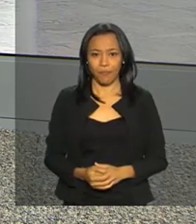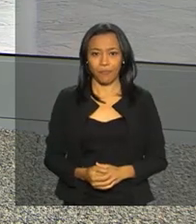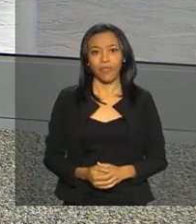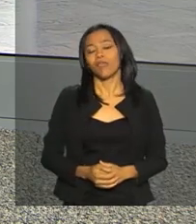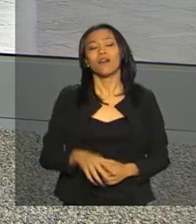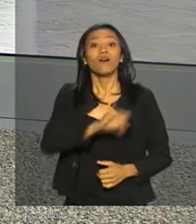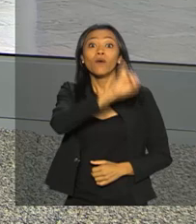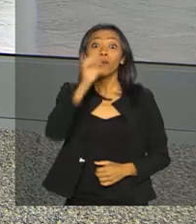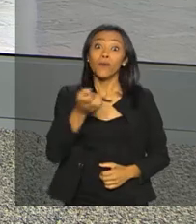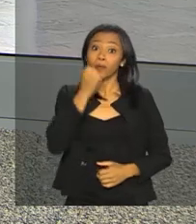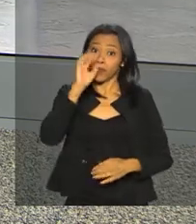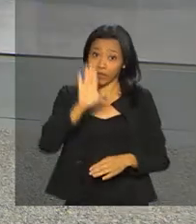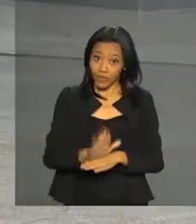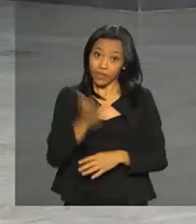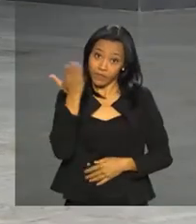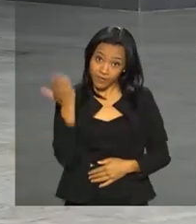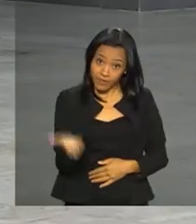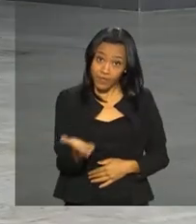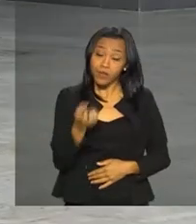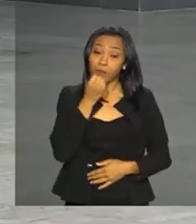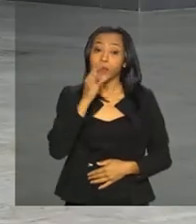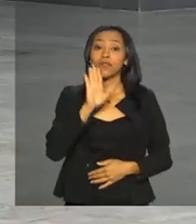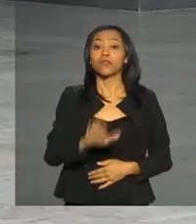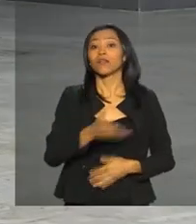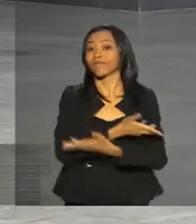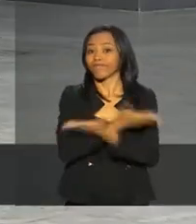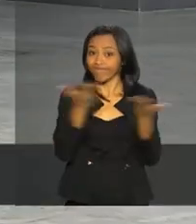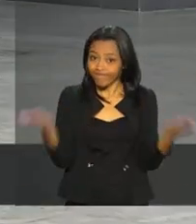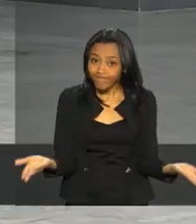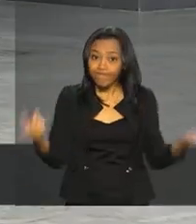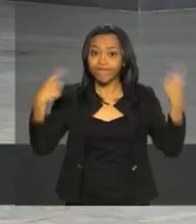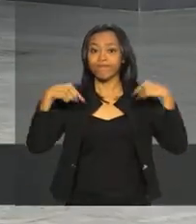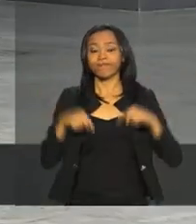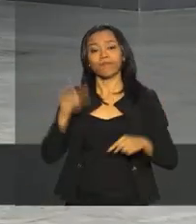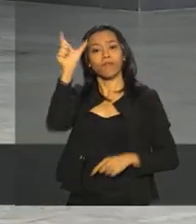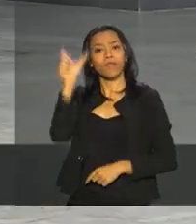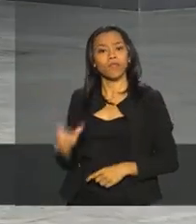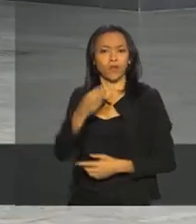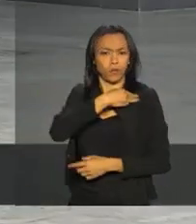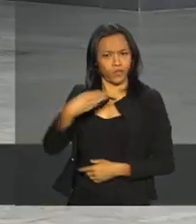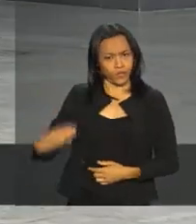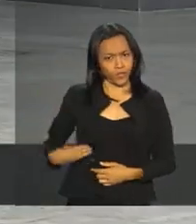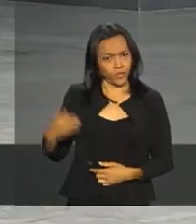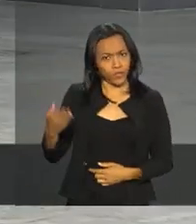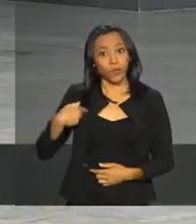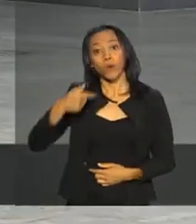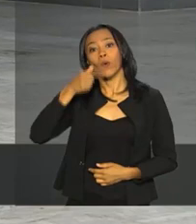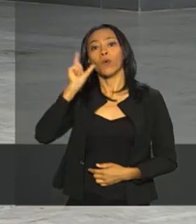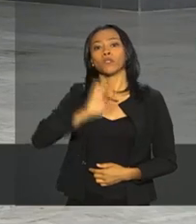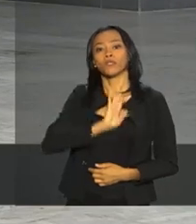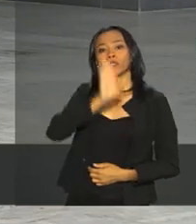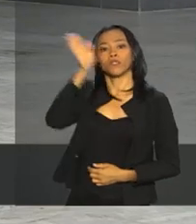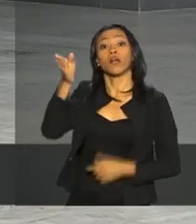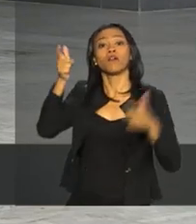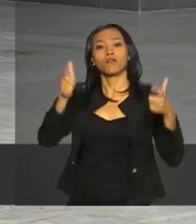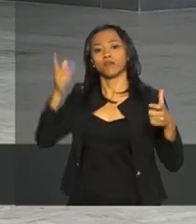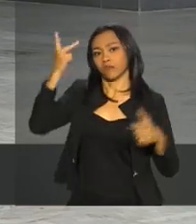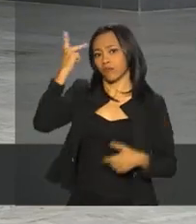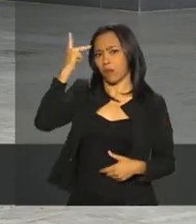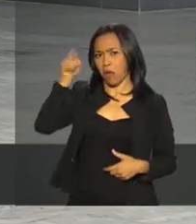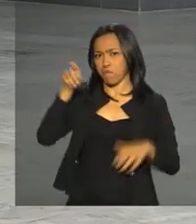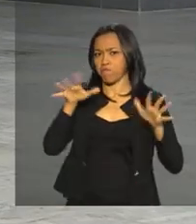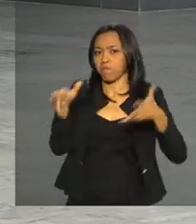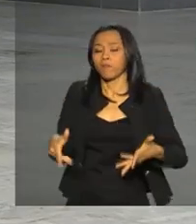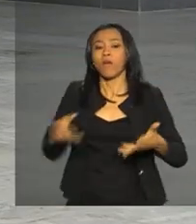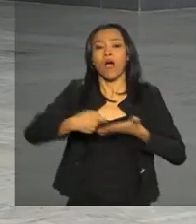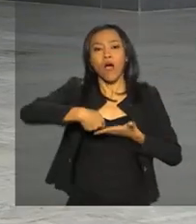Olá, Roberto. Boa tarde para você. Boa tarde a todos. O ministro Raul Jungmann esteve ontem em São Paulo, onde participou de um